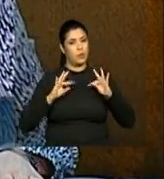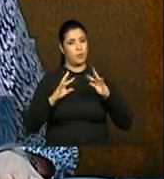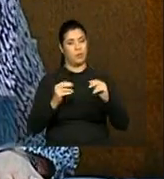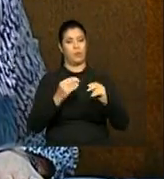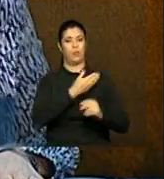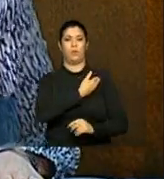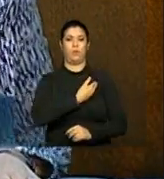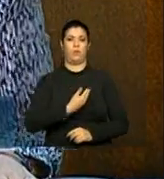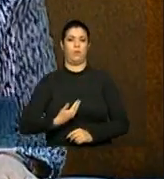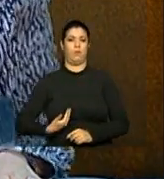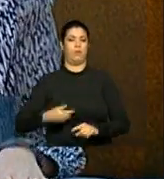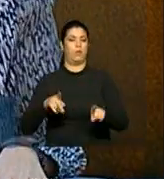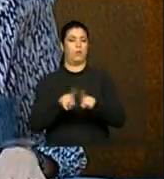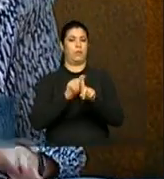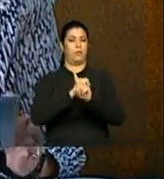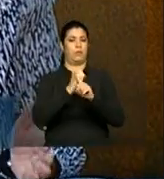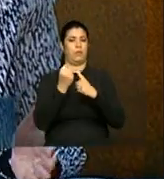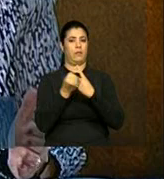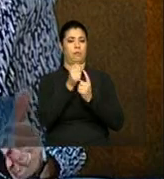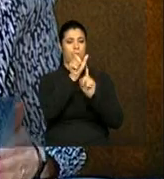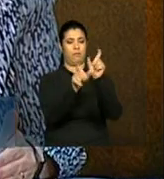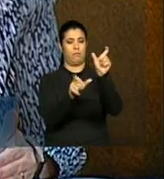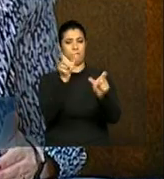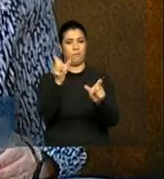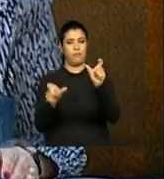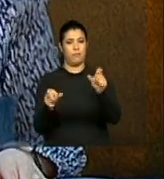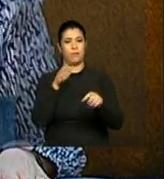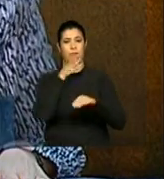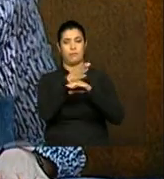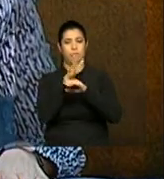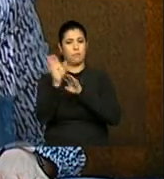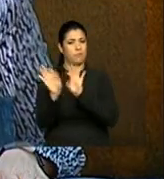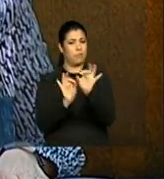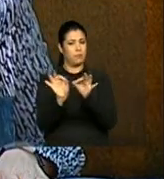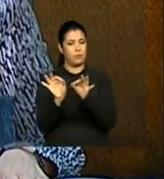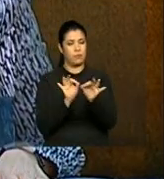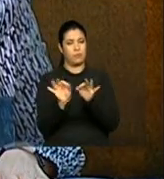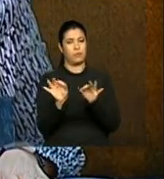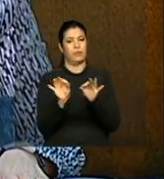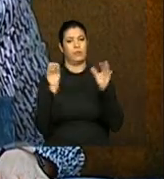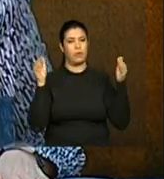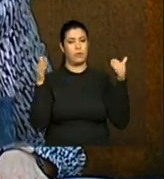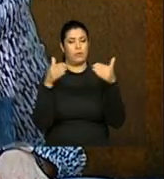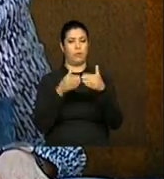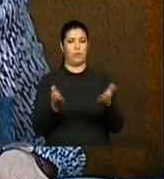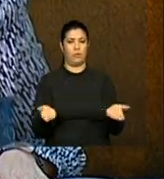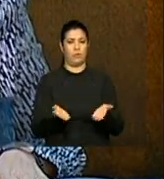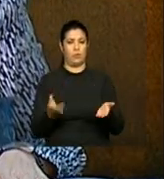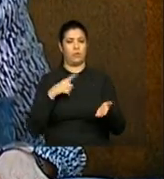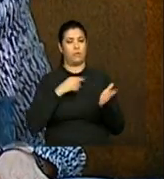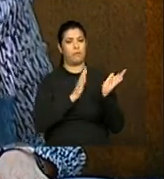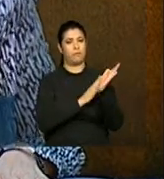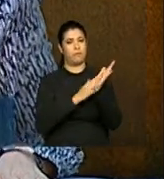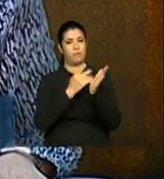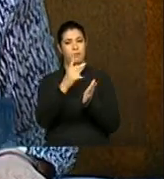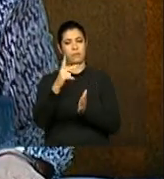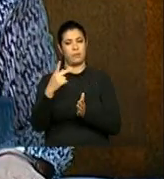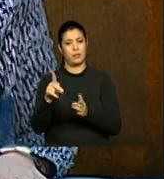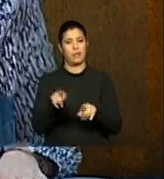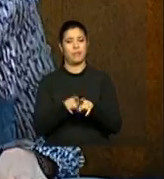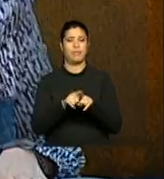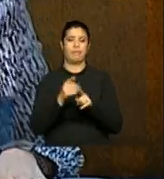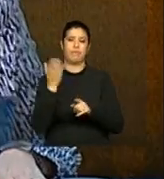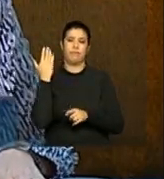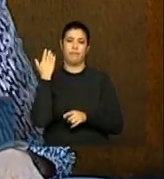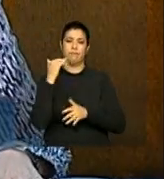governo e sociedade civil organizada que participa aqui eh no fórum estão de parabéns. Eu até